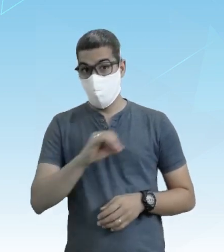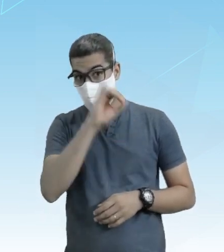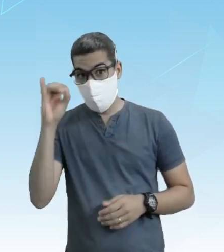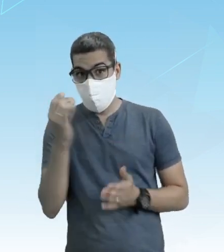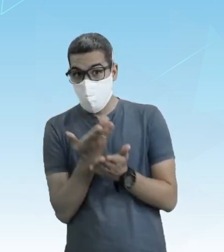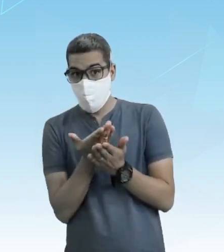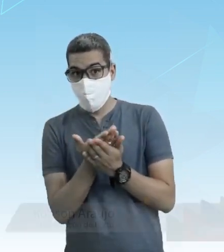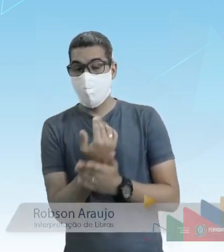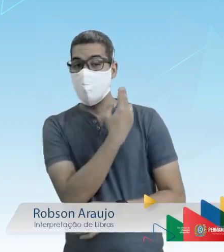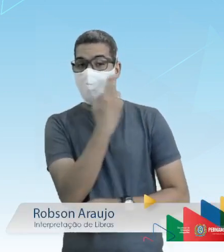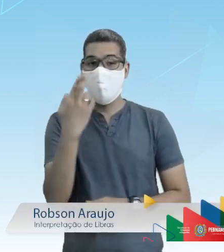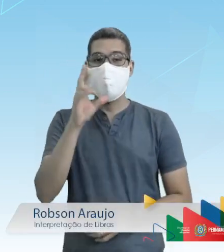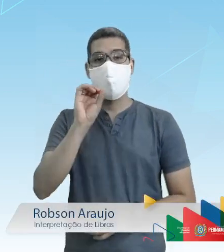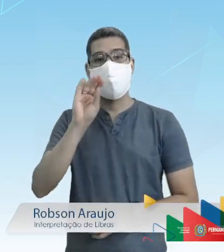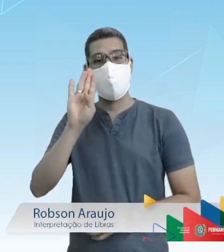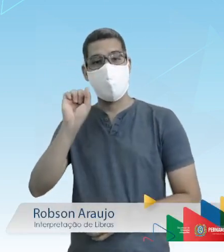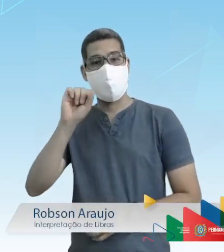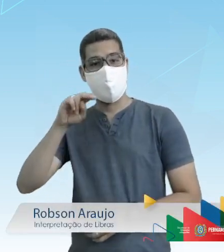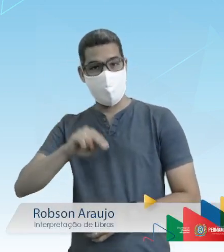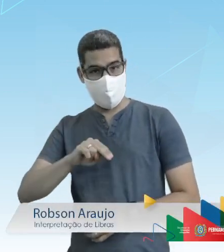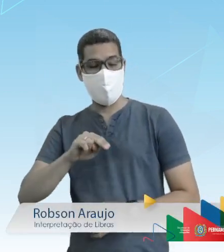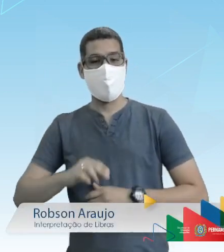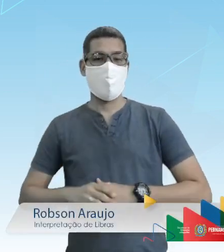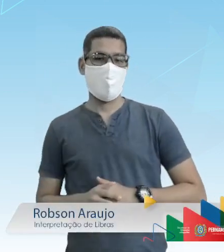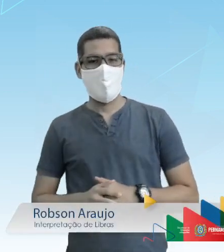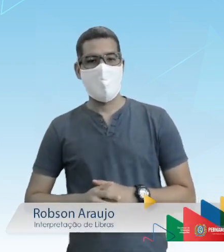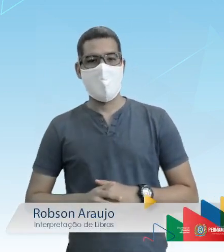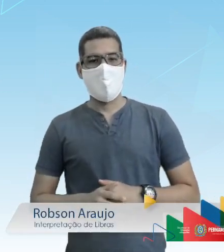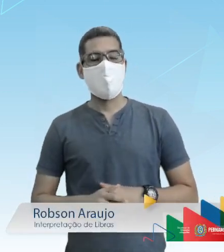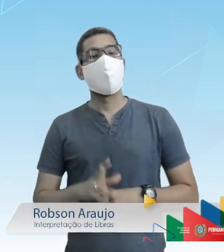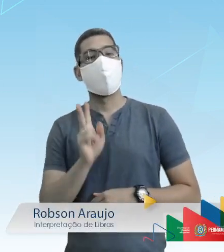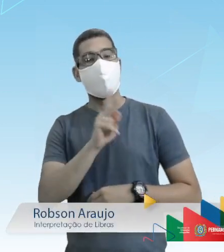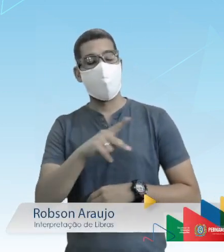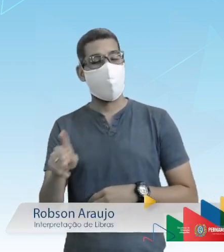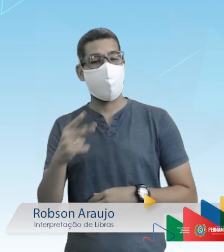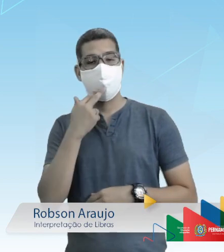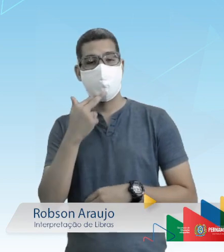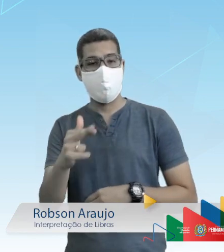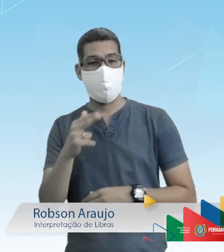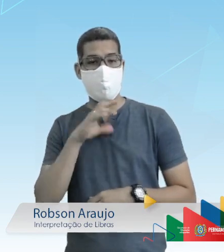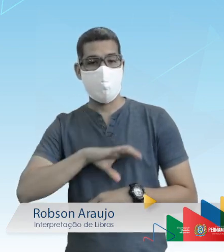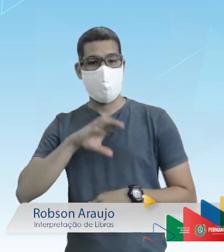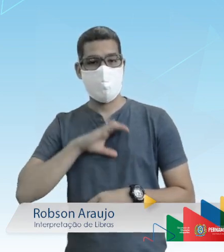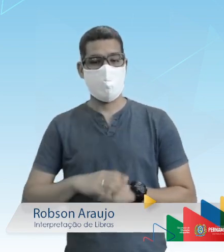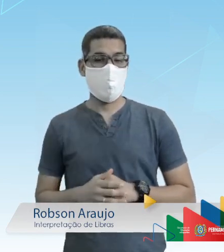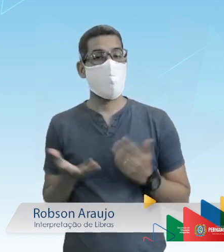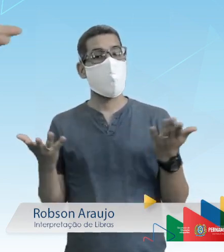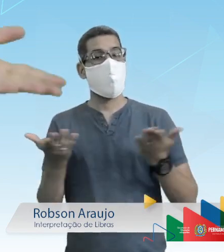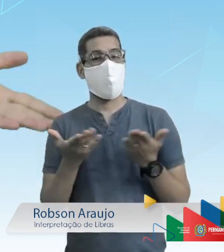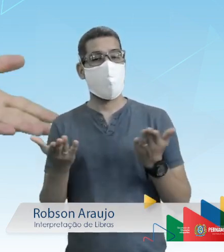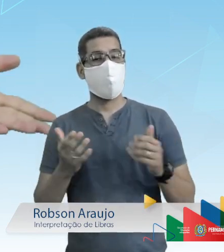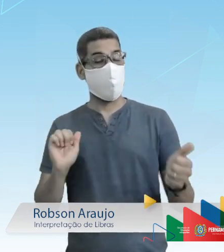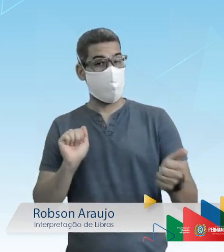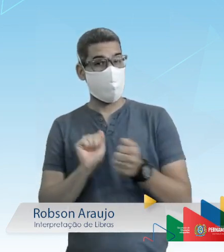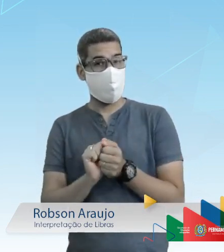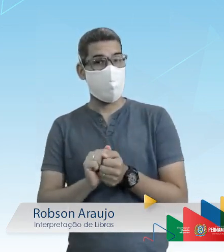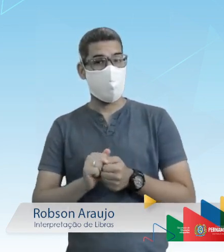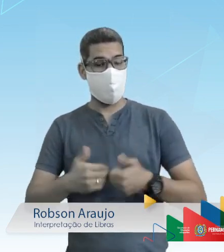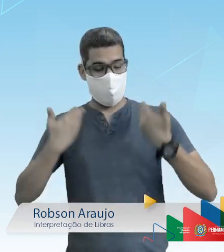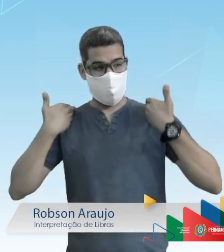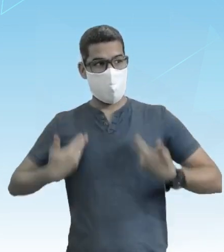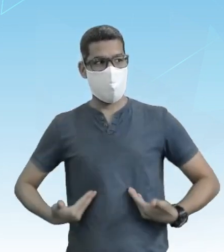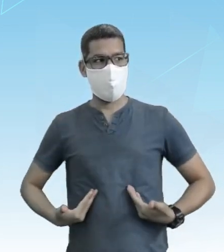Olá, estudantes! Eu sou o professor Robson Anselmo Tavares, professor de língua portuguesa. Hoje, juntamente com o